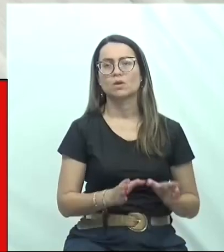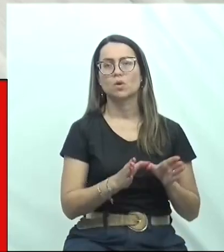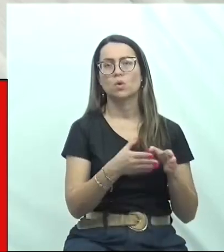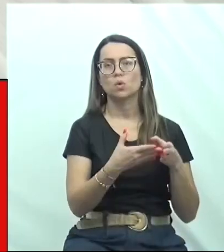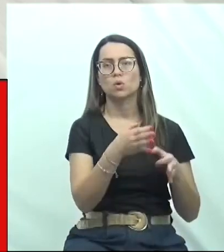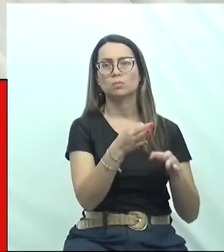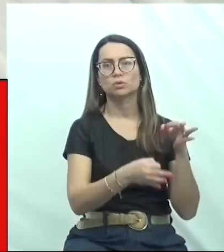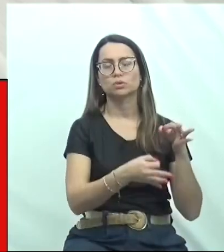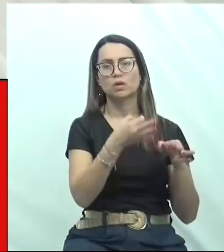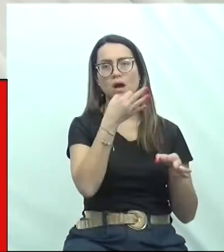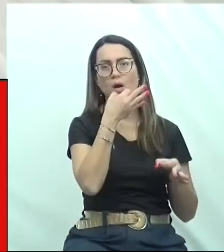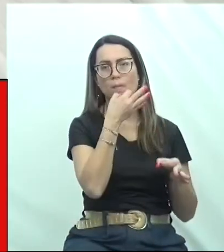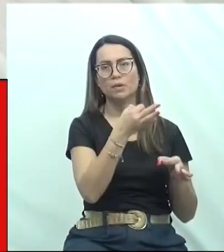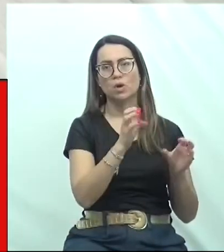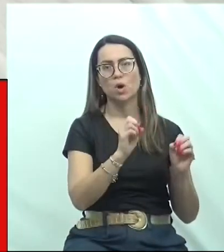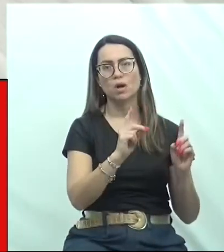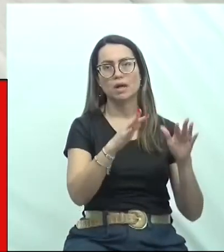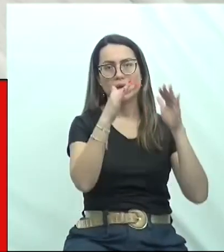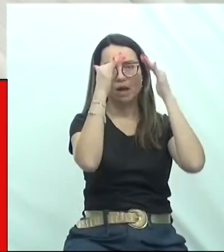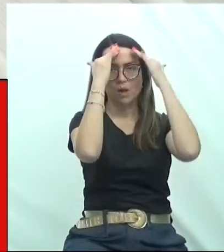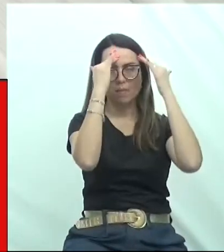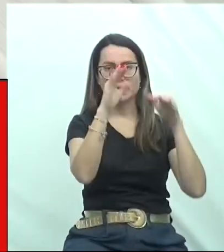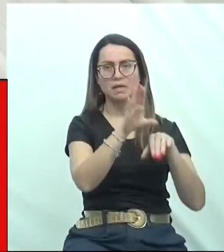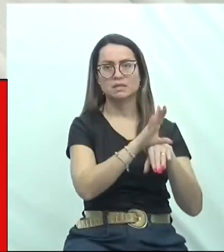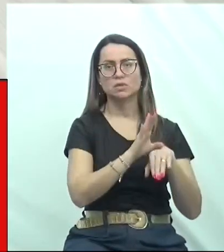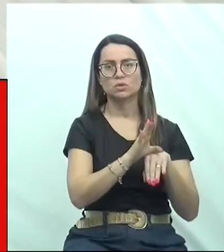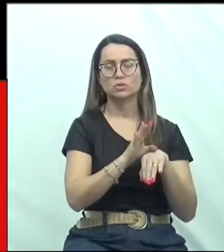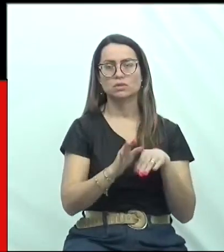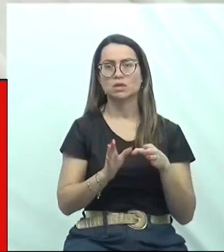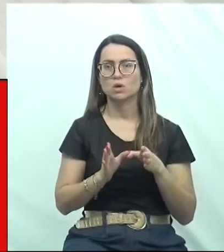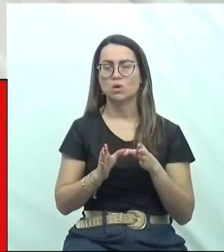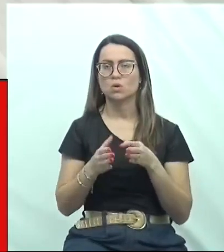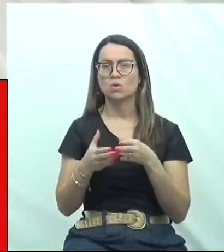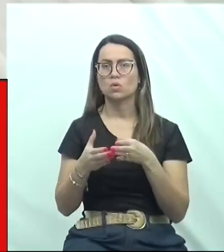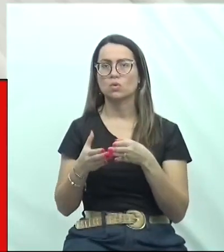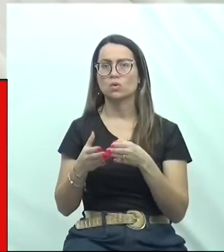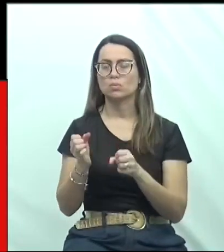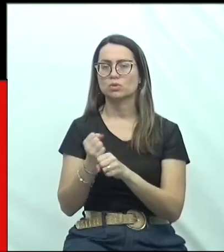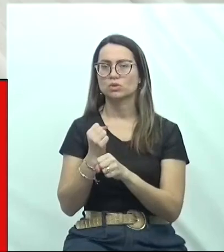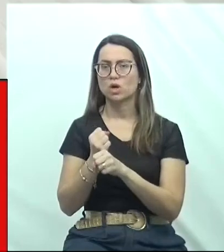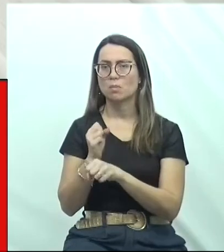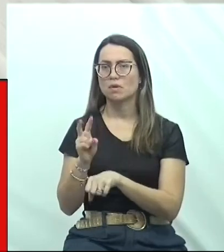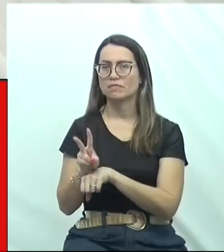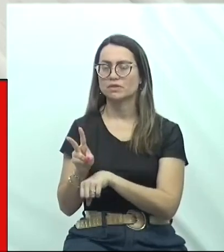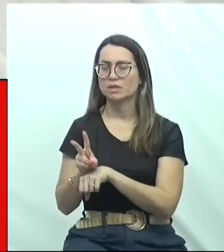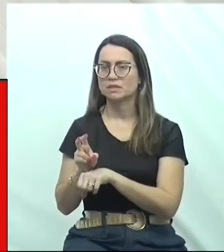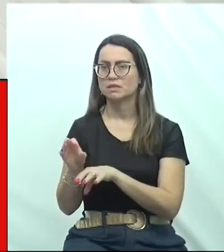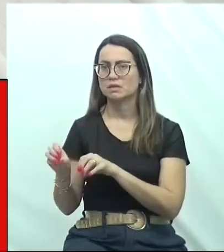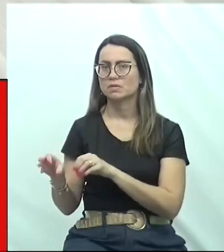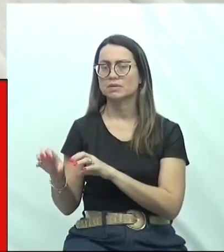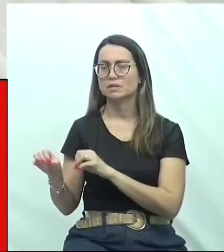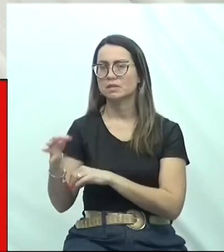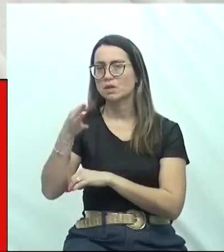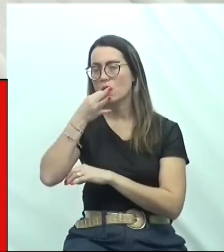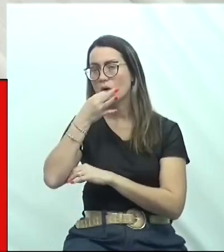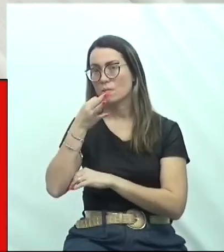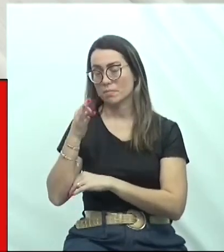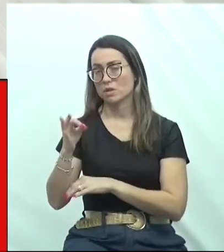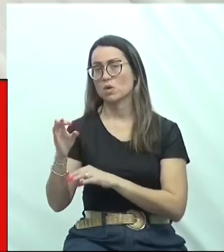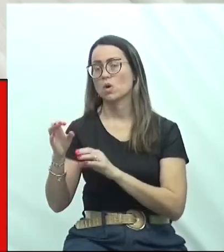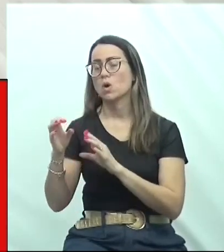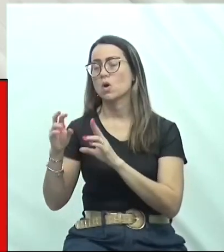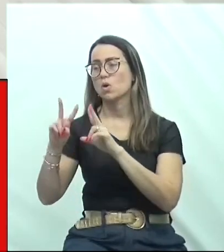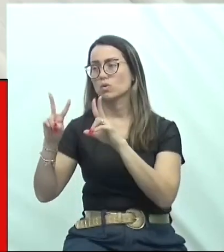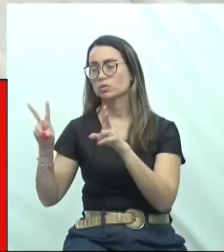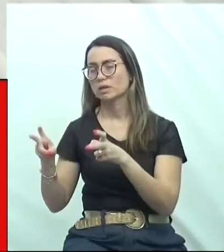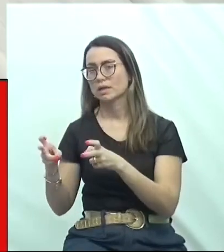de Constituição, Justiça e Redação opinou pela legalidade e constitucionalidade. As comissões de obras e de